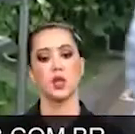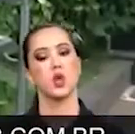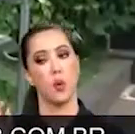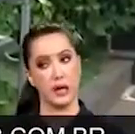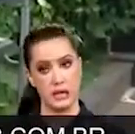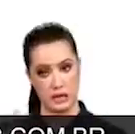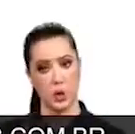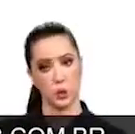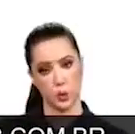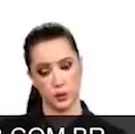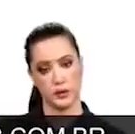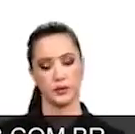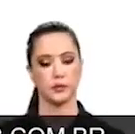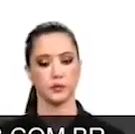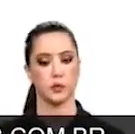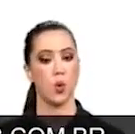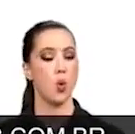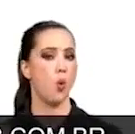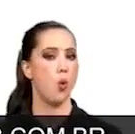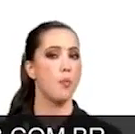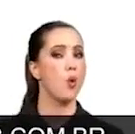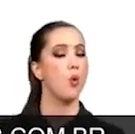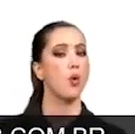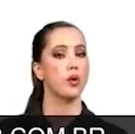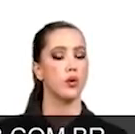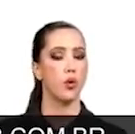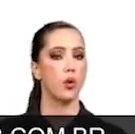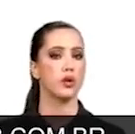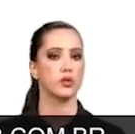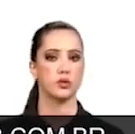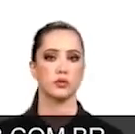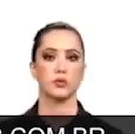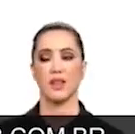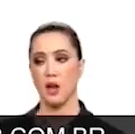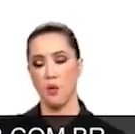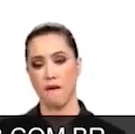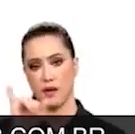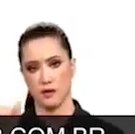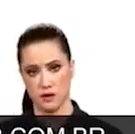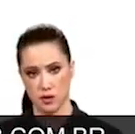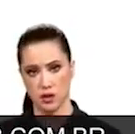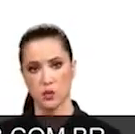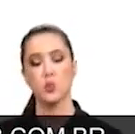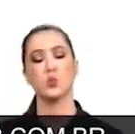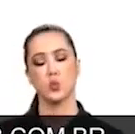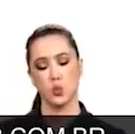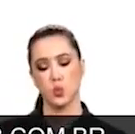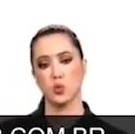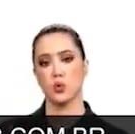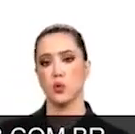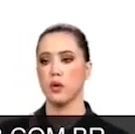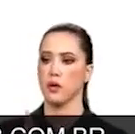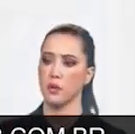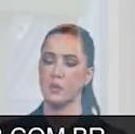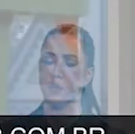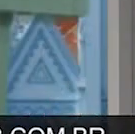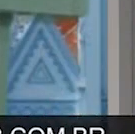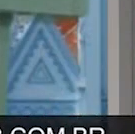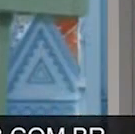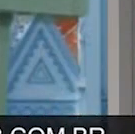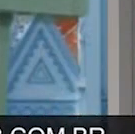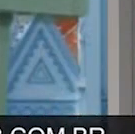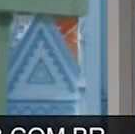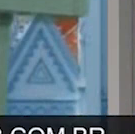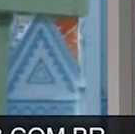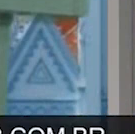os documentos. Como eu faço essa correção? Eu elaboro uma declaração de imposto de renda retificadora.